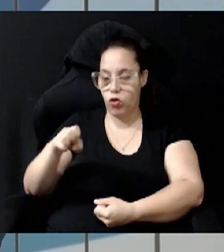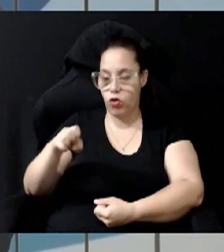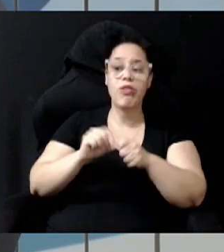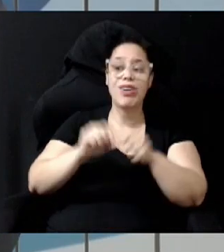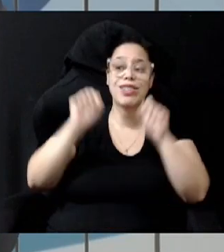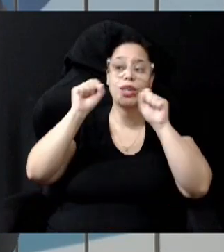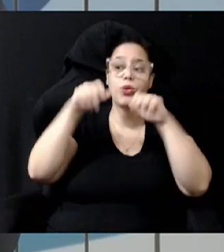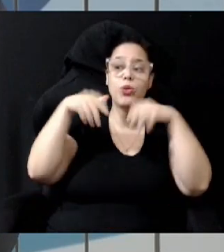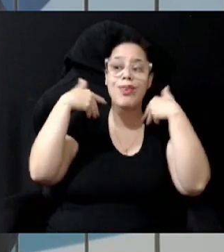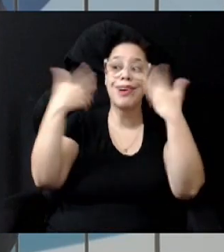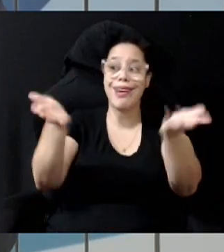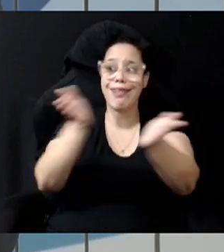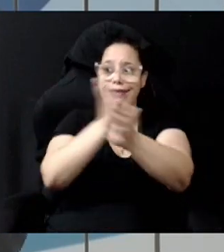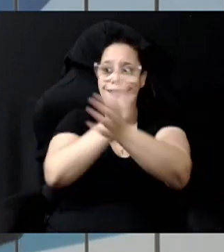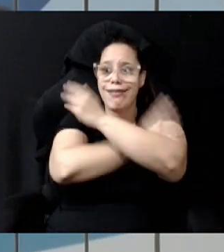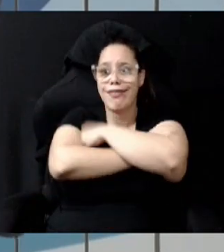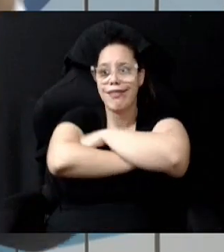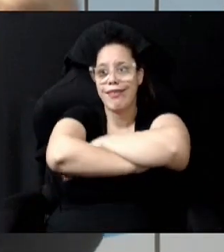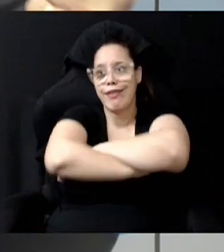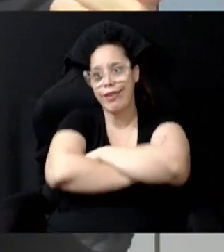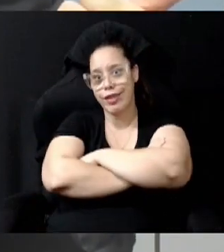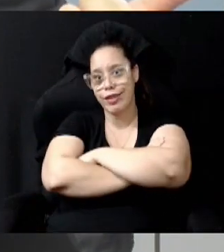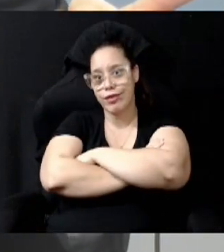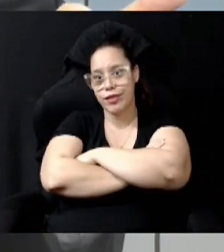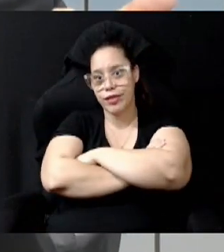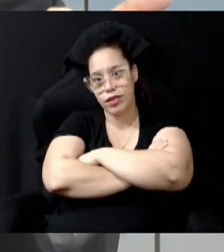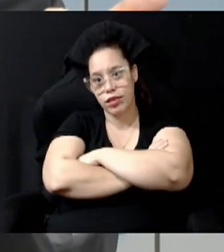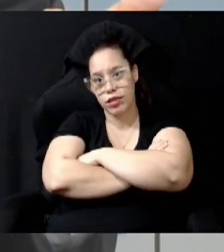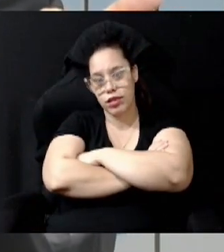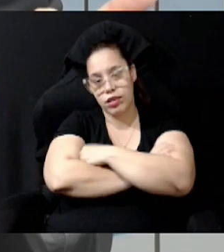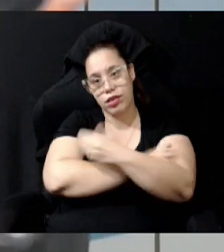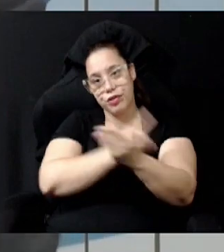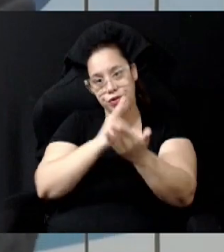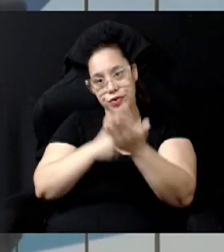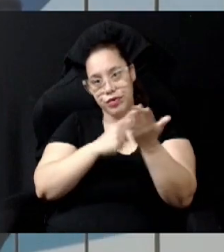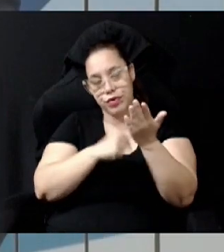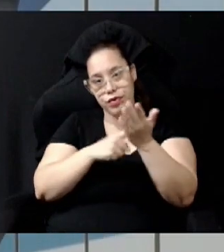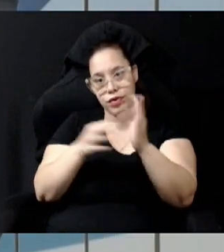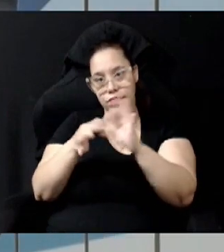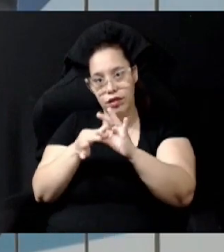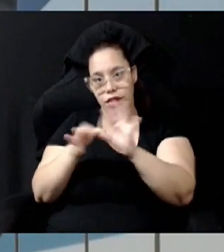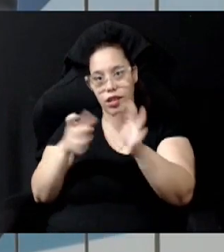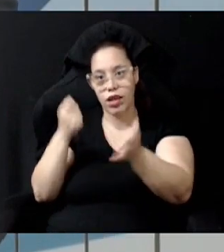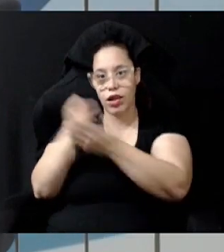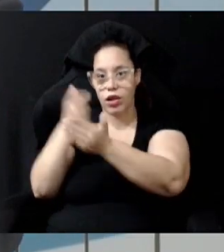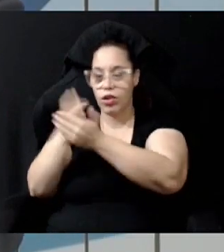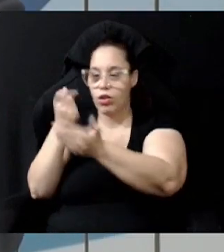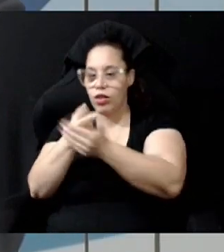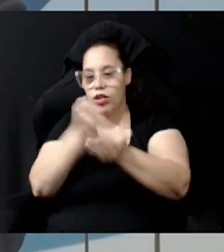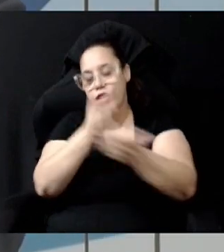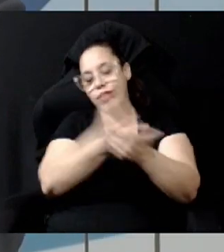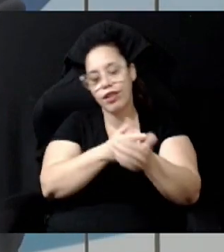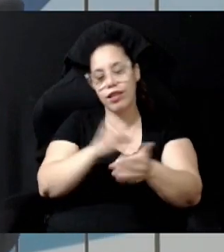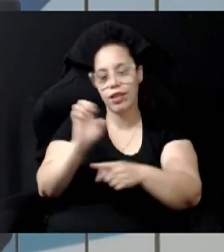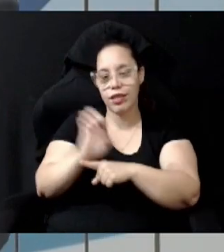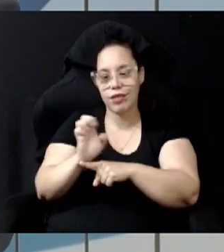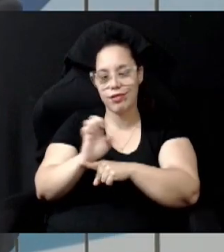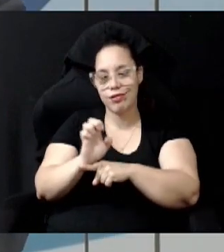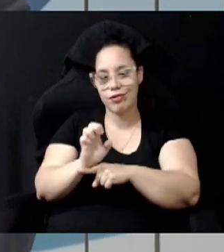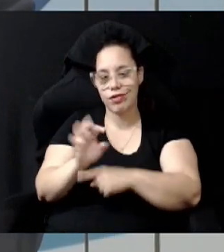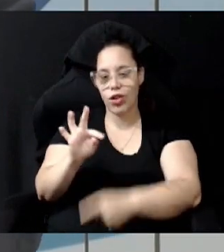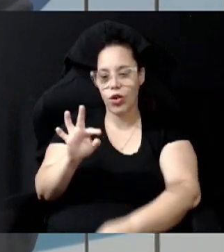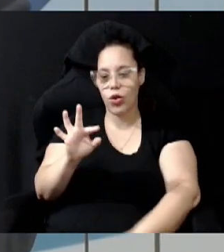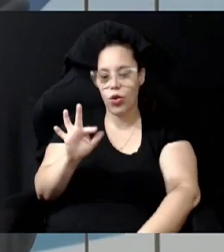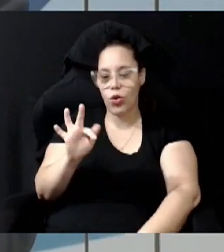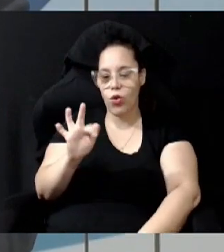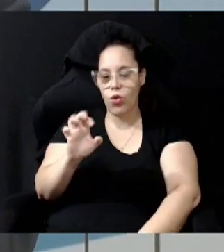Para continuar a agenda liberal de venda das estatais. Por quê? Quando o Fernando Henrique Cardoso ficou 8